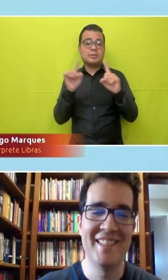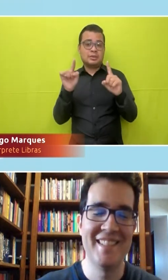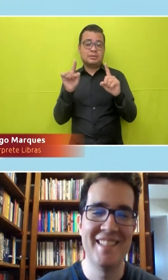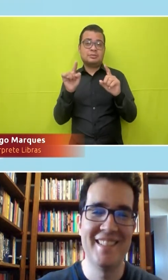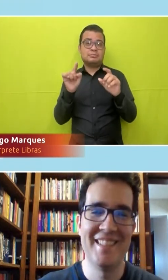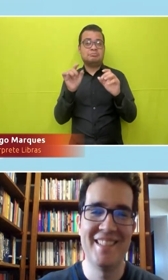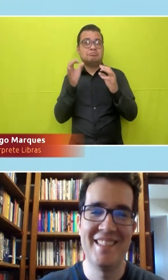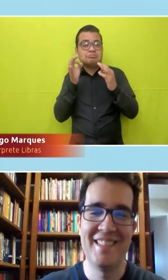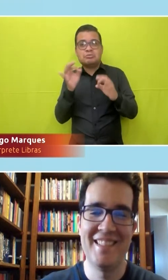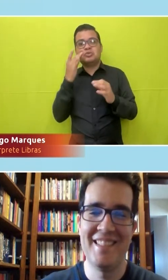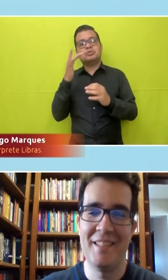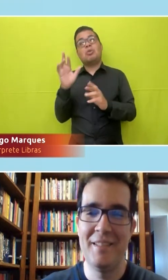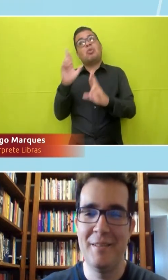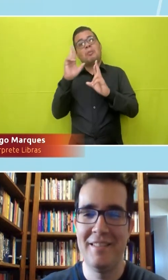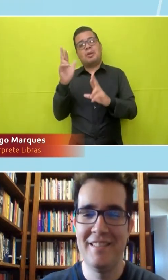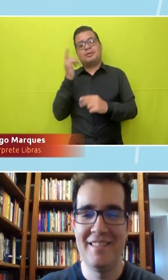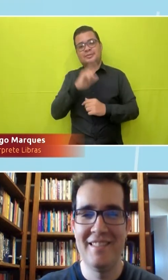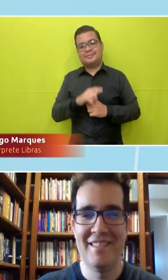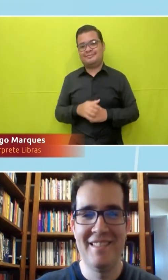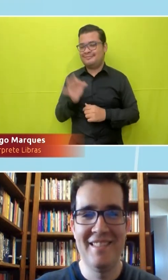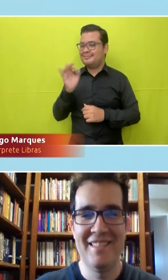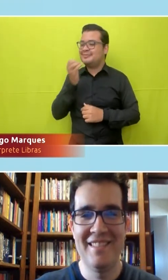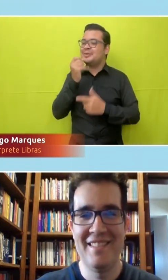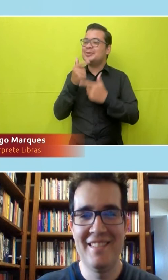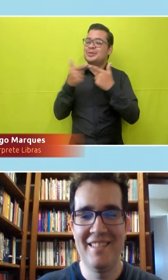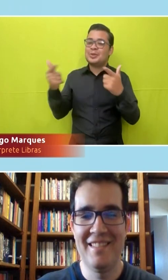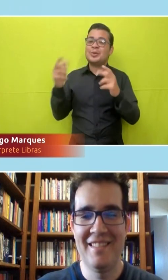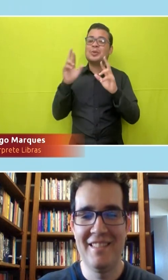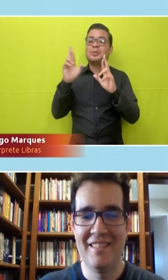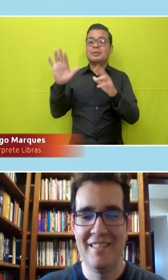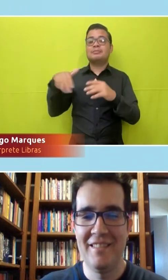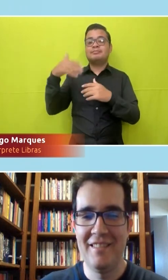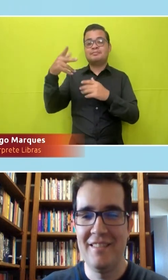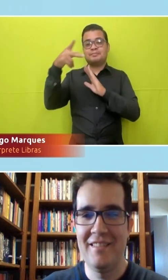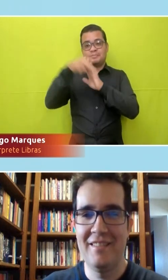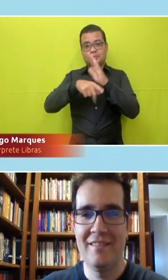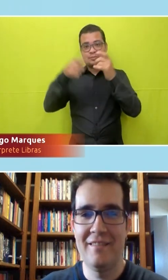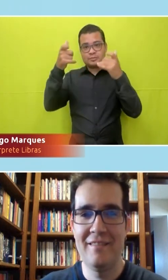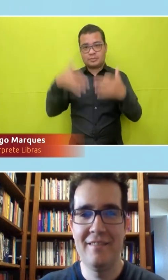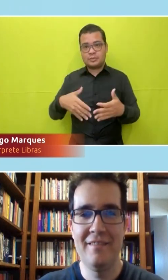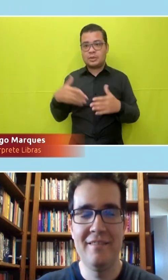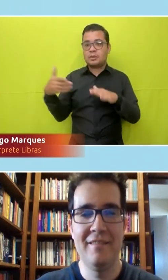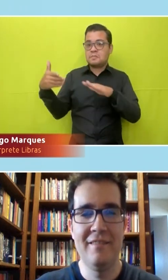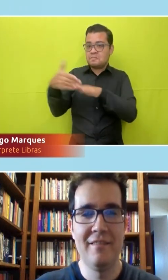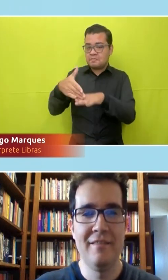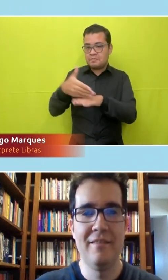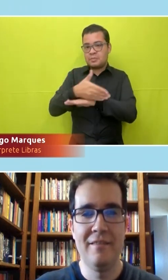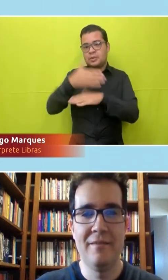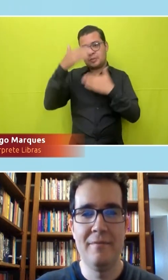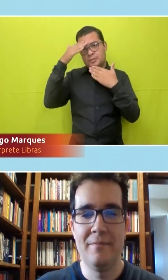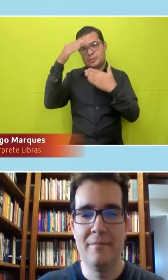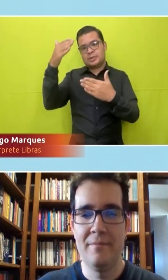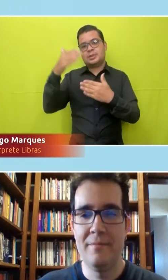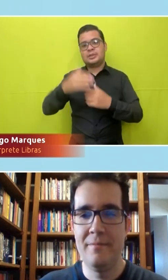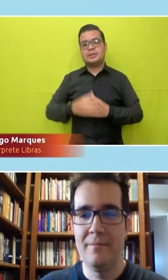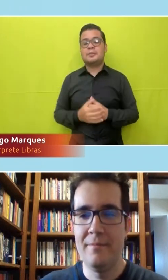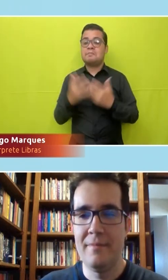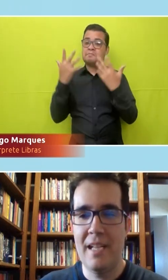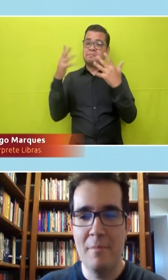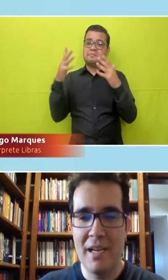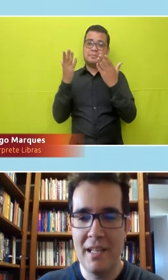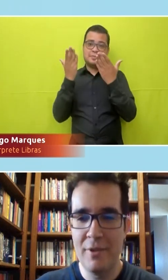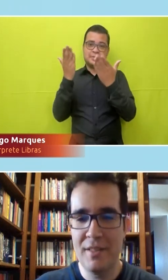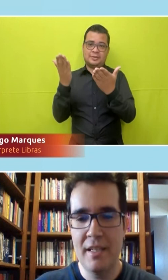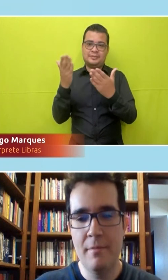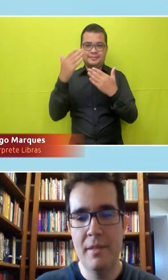certo. Boa sorte. Espero que a gente fale também desse projeto. Muito obrigada pela sua presença. Adérito, bom lançamento para vocês e parabéns pela iniciativa.